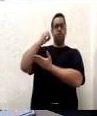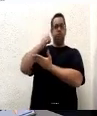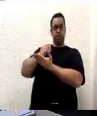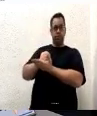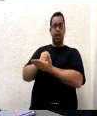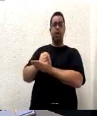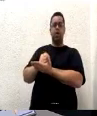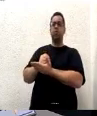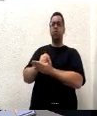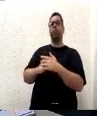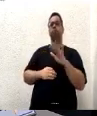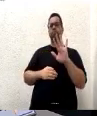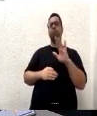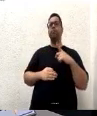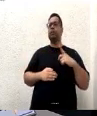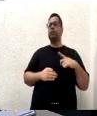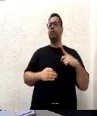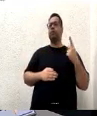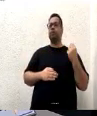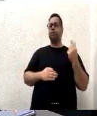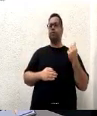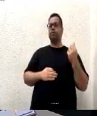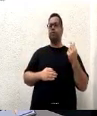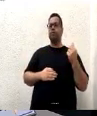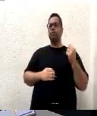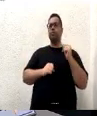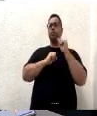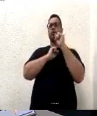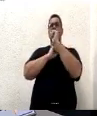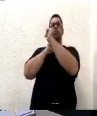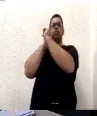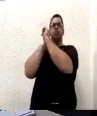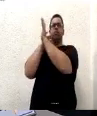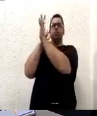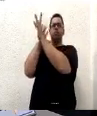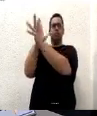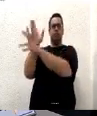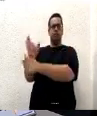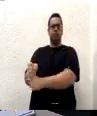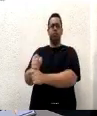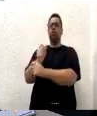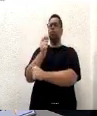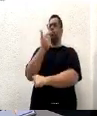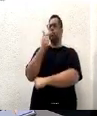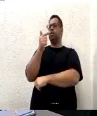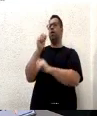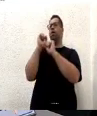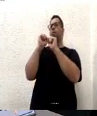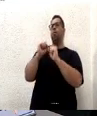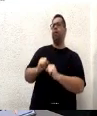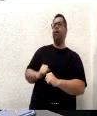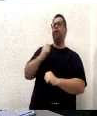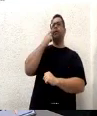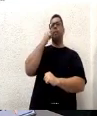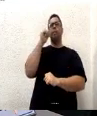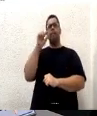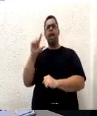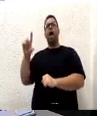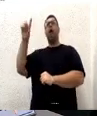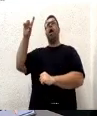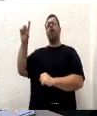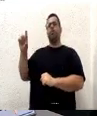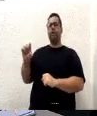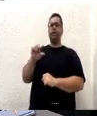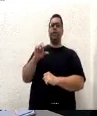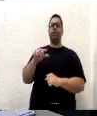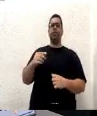né? Tudo bem, vão falar, não é o total executado, pode ser para evento, na totalidade do ano, mas mesmo